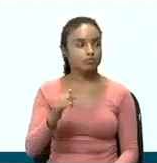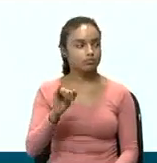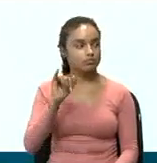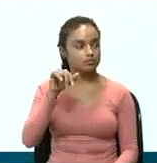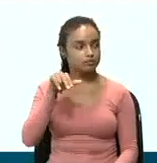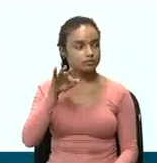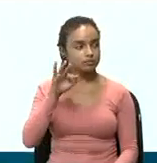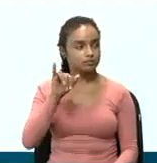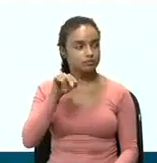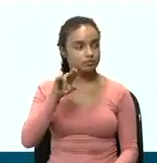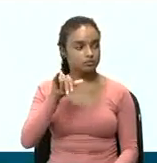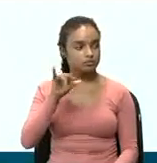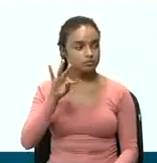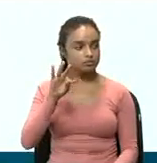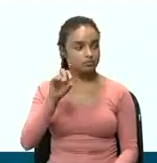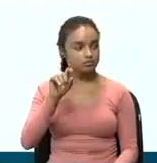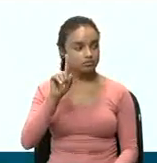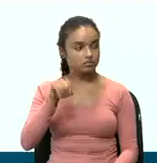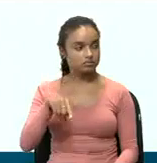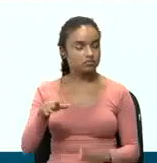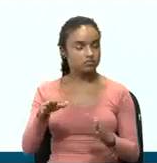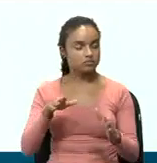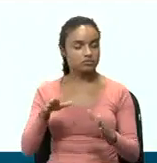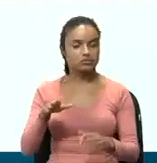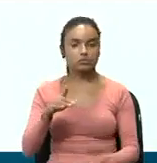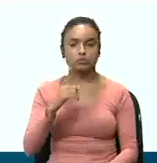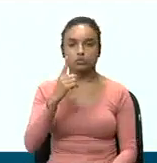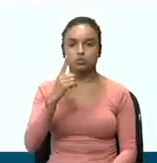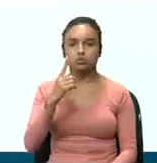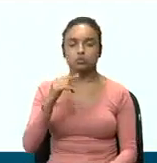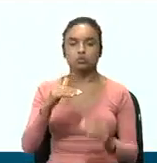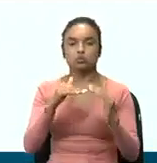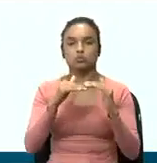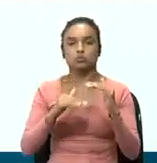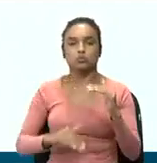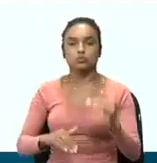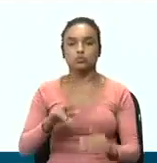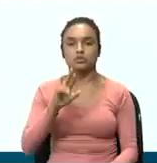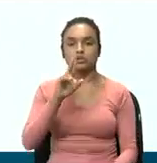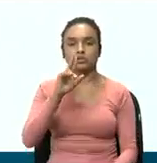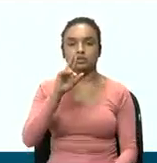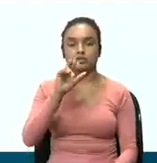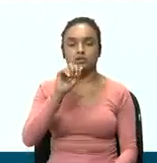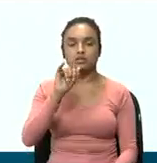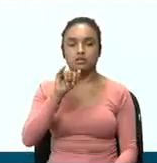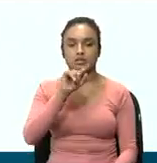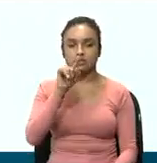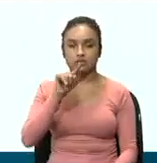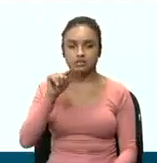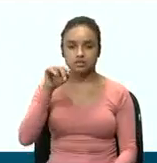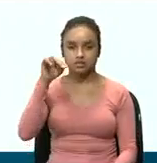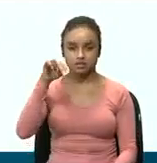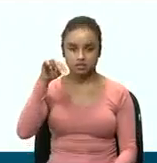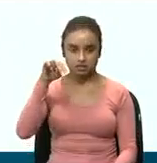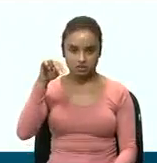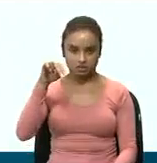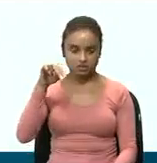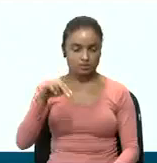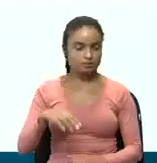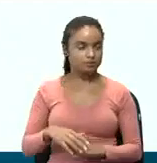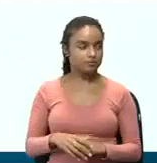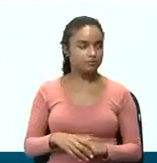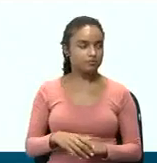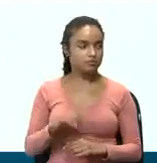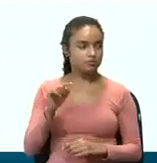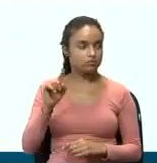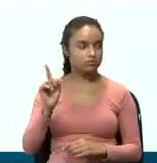sobre a raiz de n. E o que nós já podemos perceber só de olhar aqui, ó, essa nem